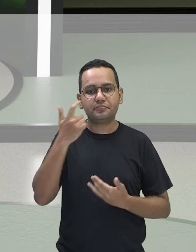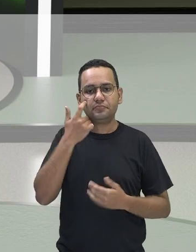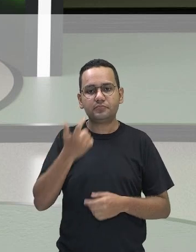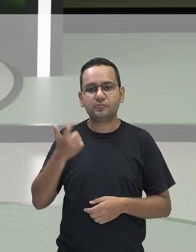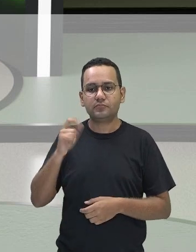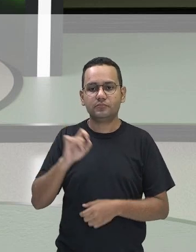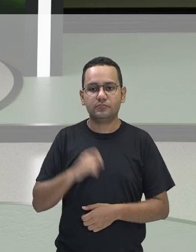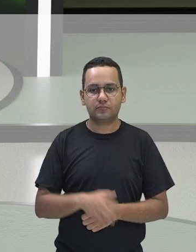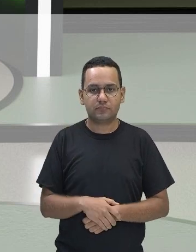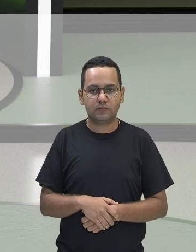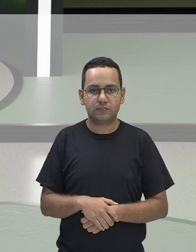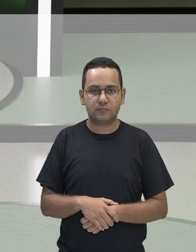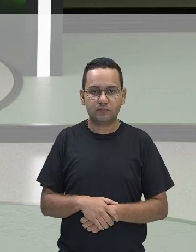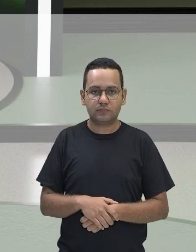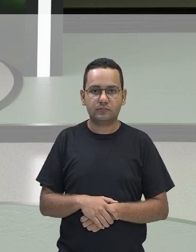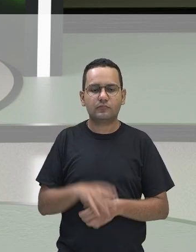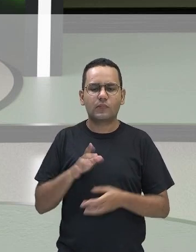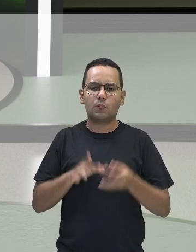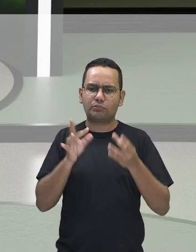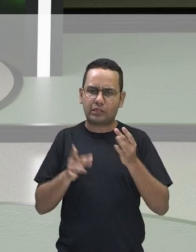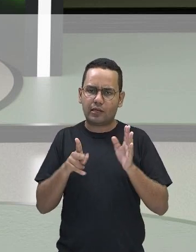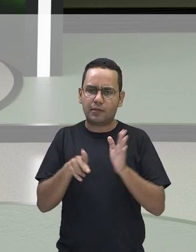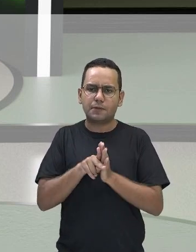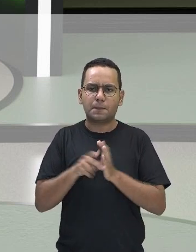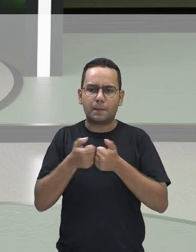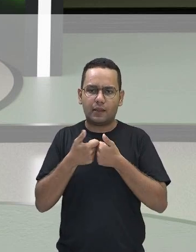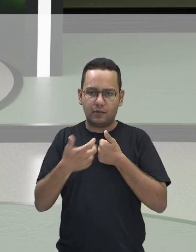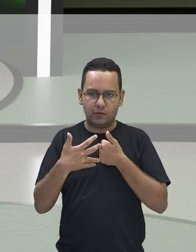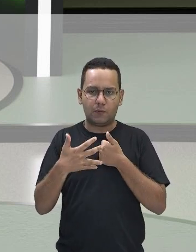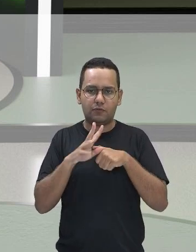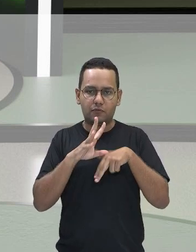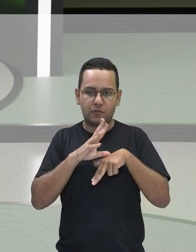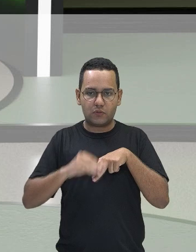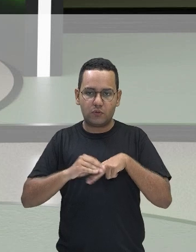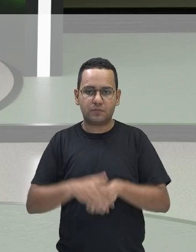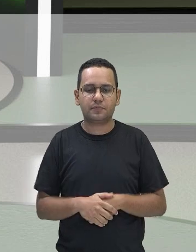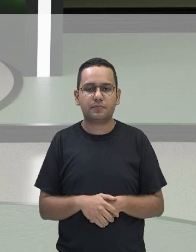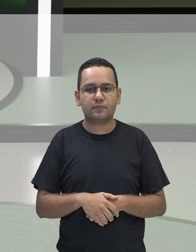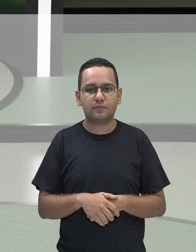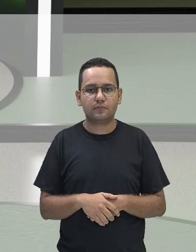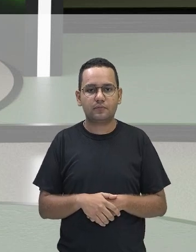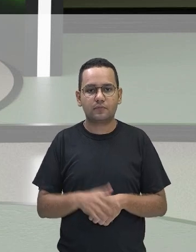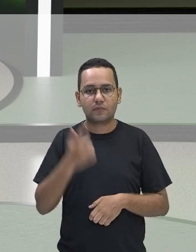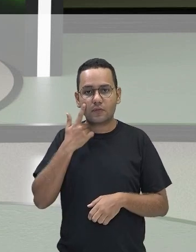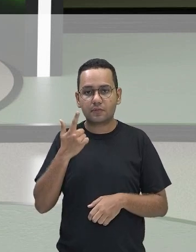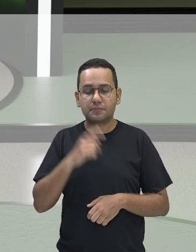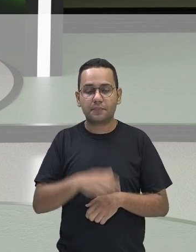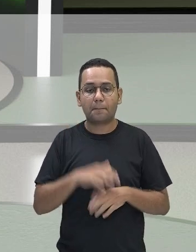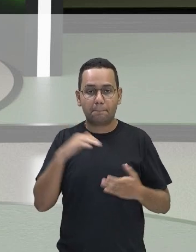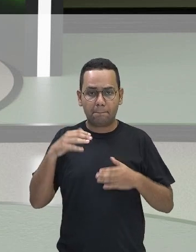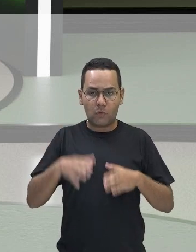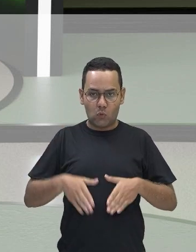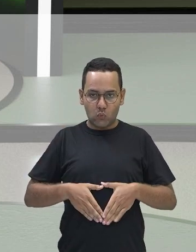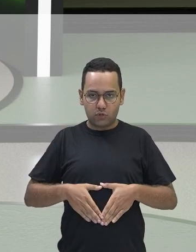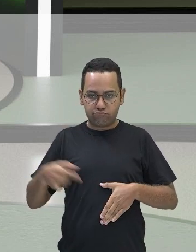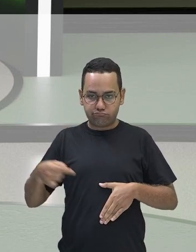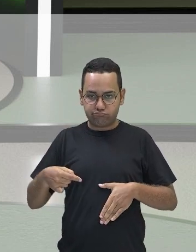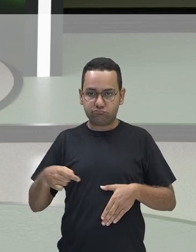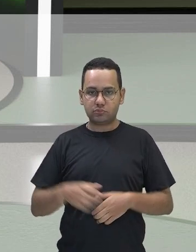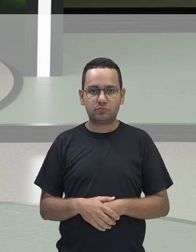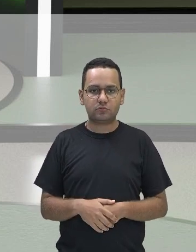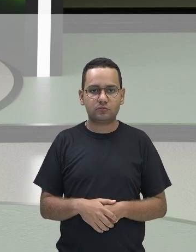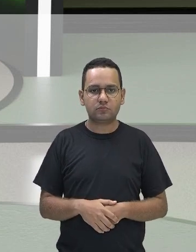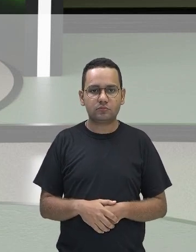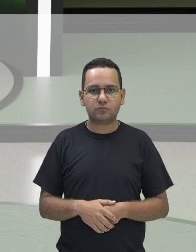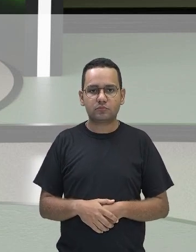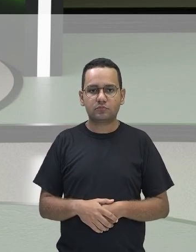relacionado à sua anatomia e fisiologia, eu falo agora para vocês basicamente sobre o útero. Ele é um órgão extremamente, né,